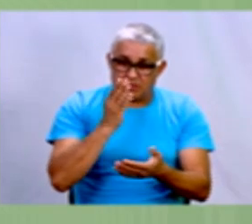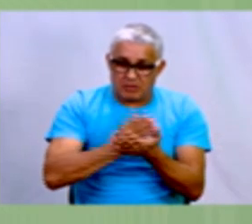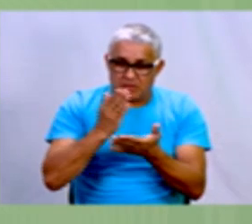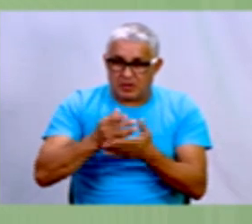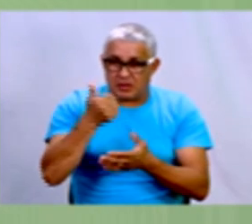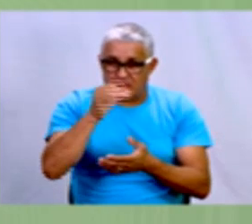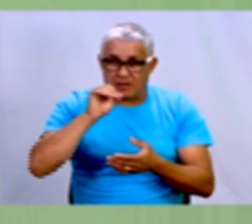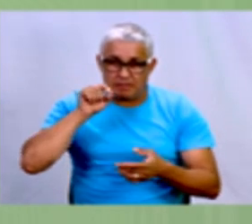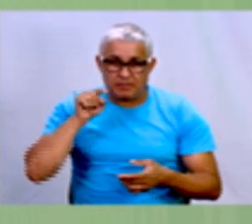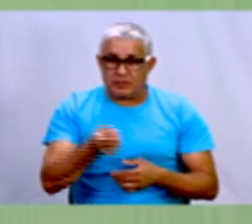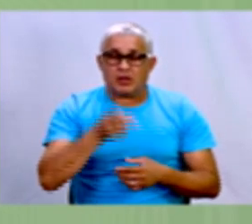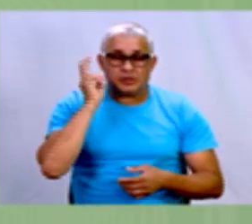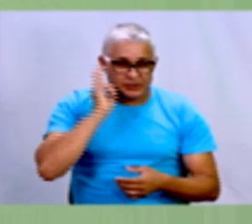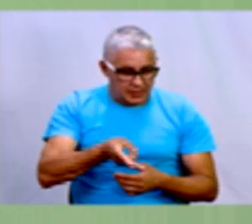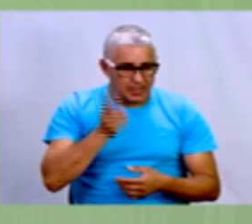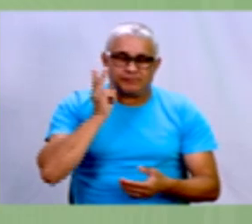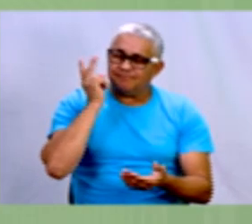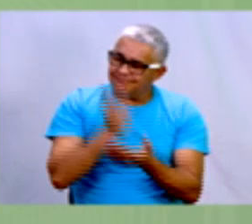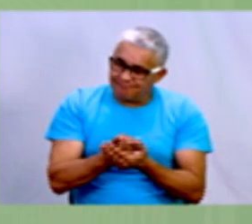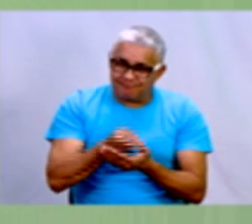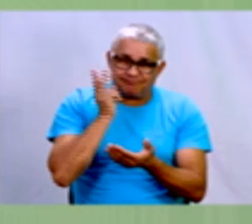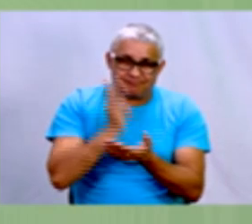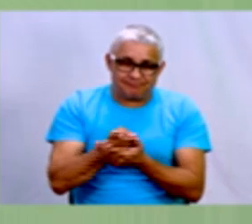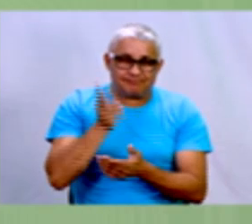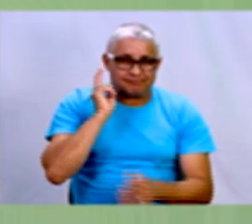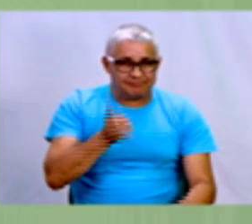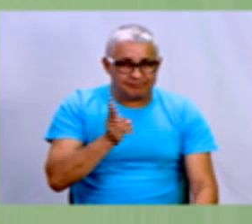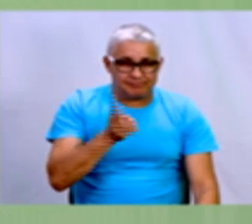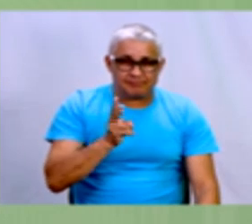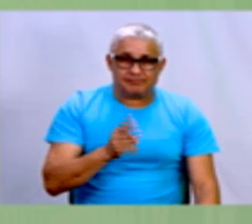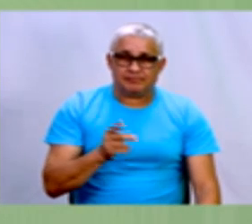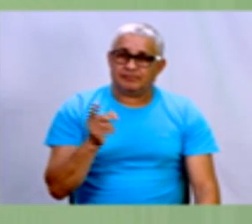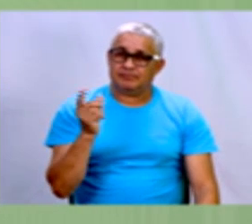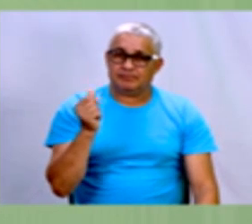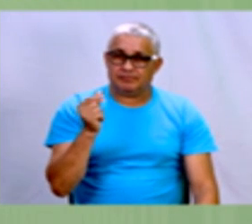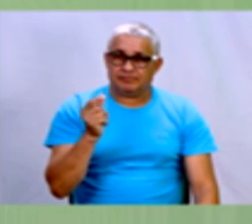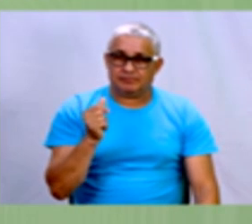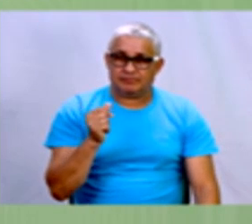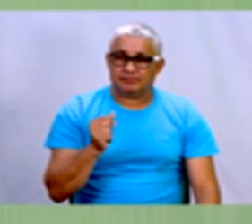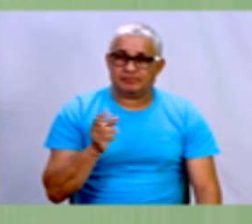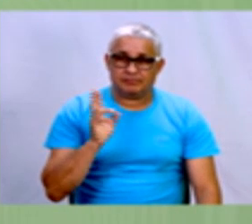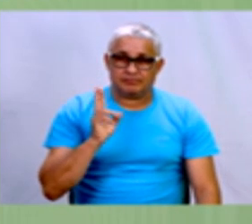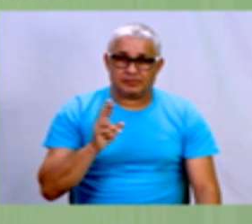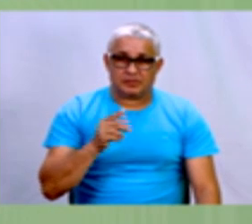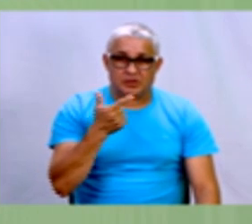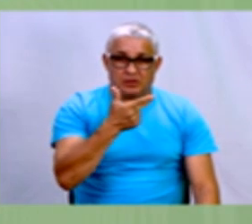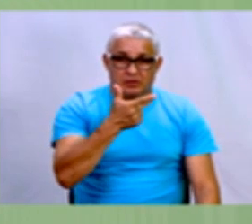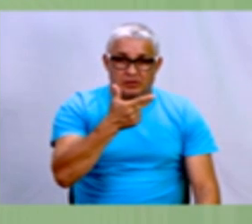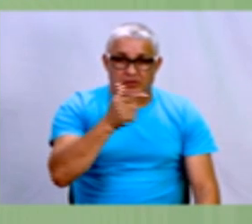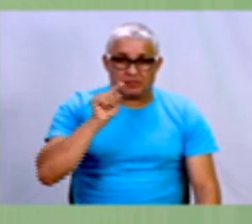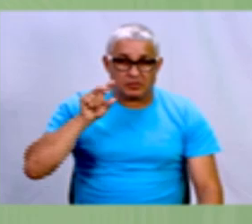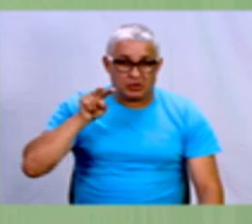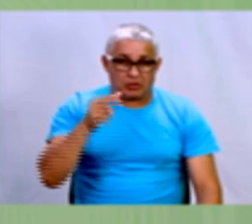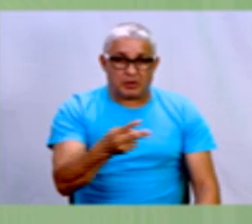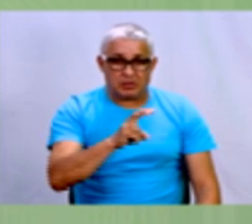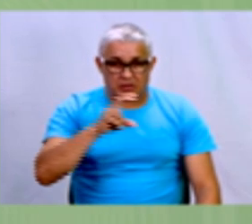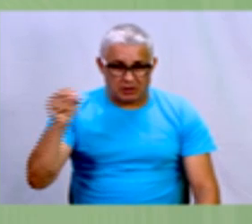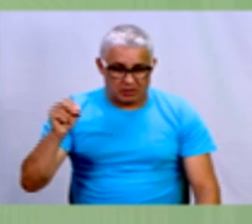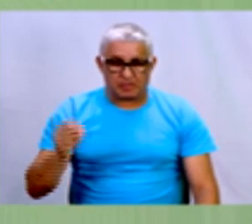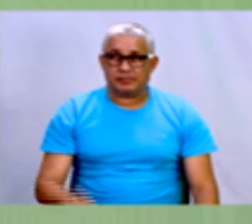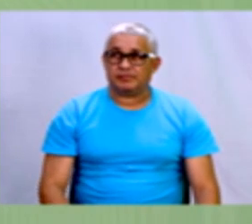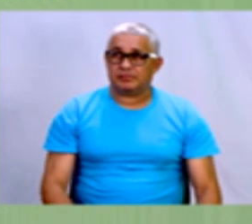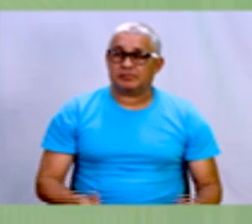ela vai ser sempre a mesma, tá? Então, o valor da amortização aqui vai ser 2.500, tá? Agora, vamos montar a